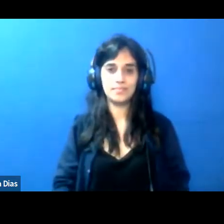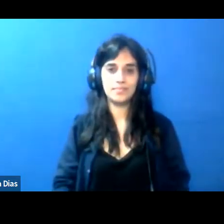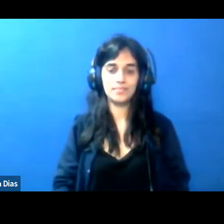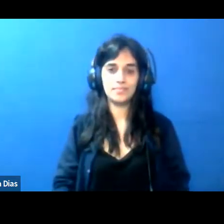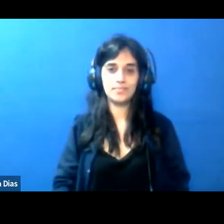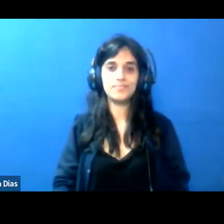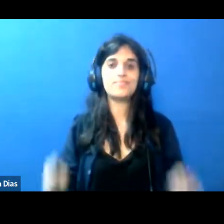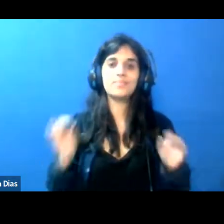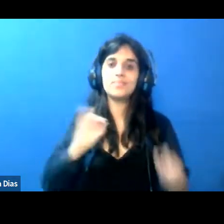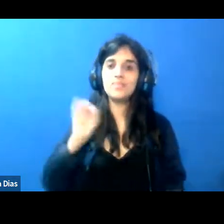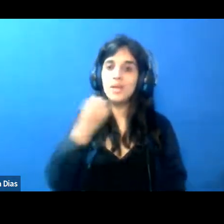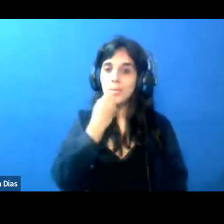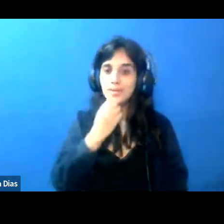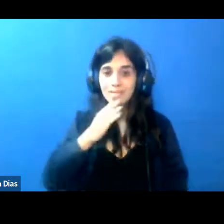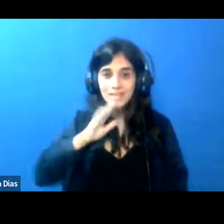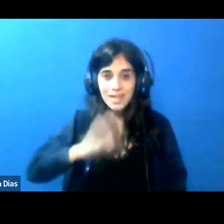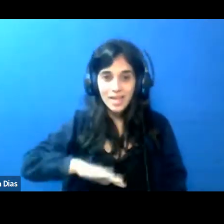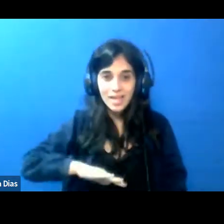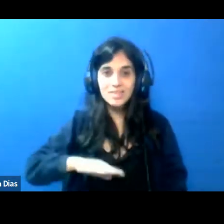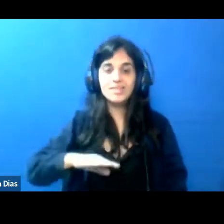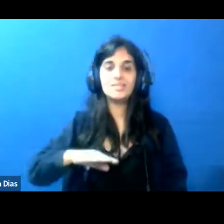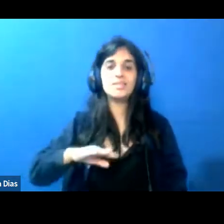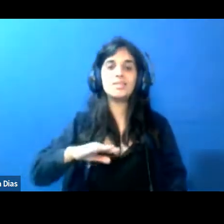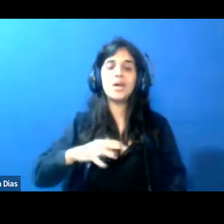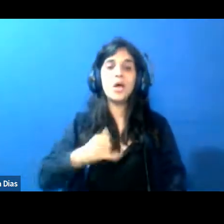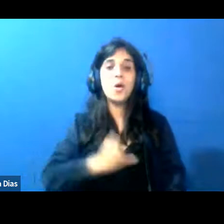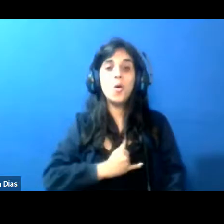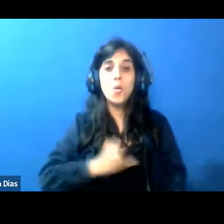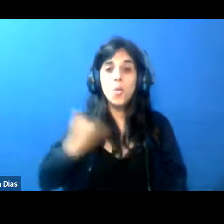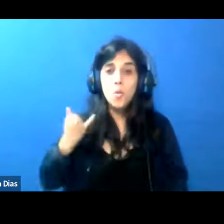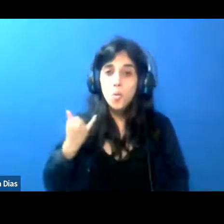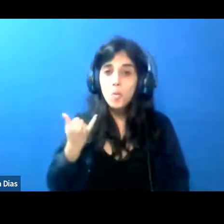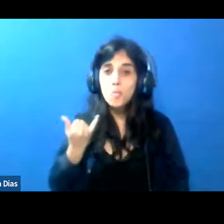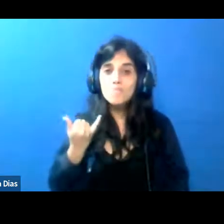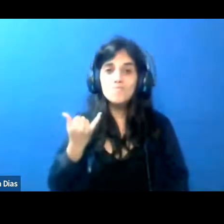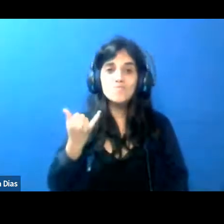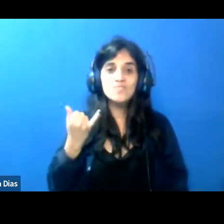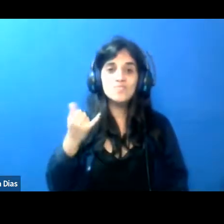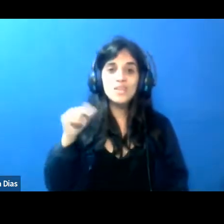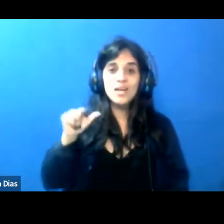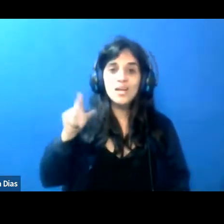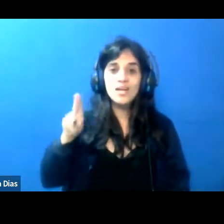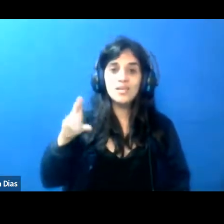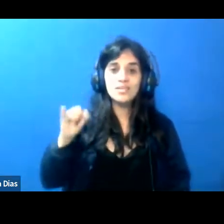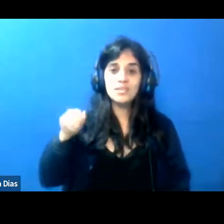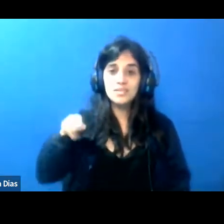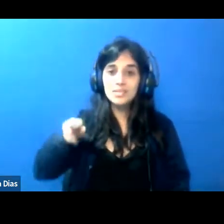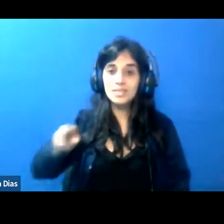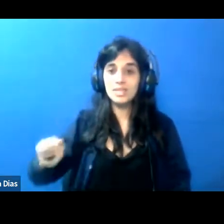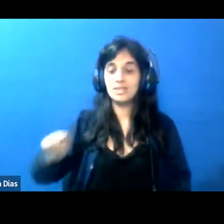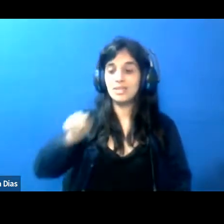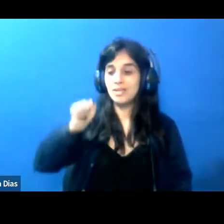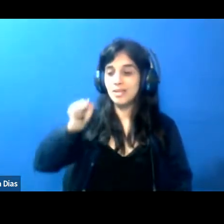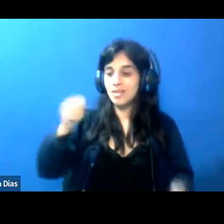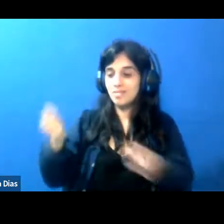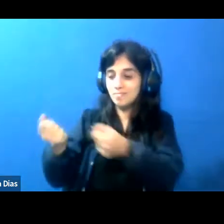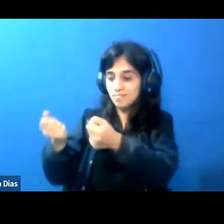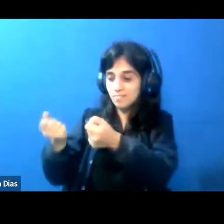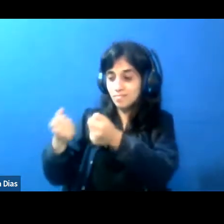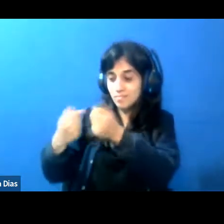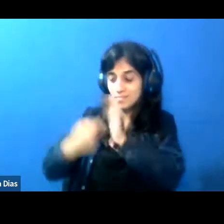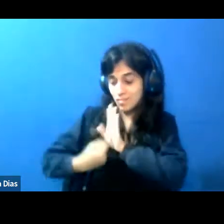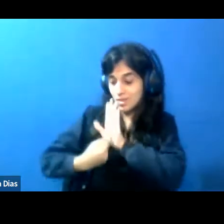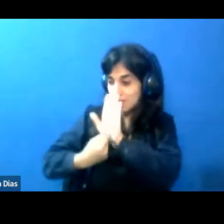Olá, boa tarde. Que honra receber a palavra da Luciana Freitas, minha grande amiga e uma